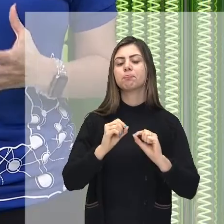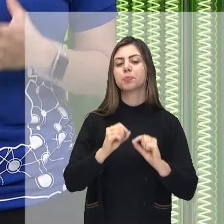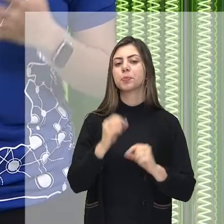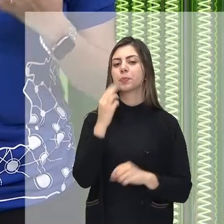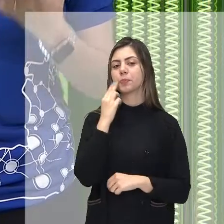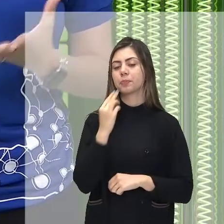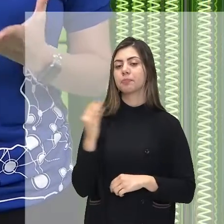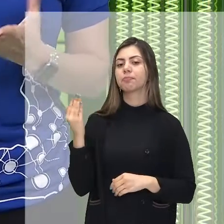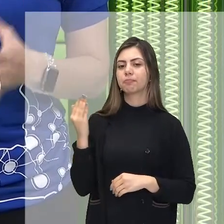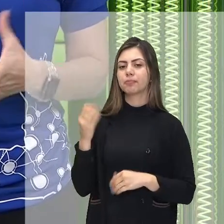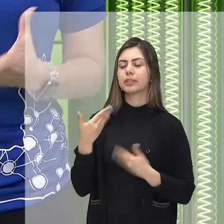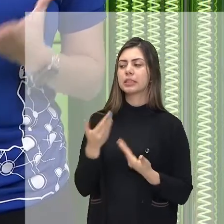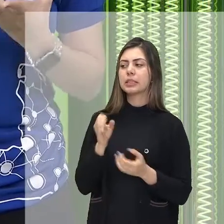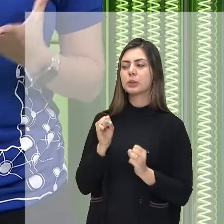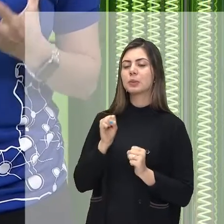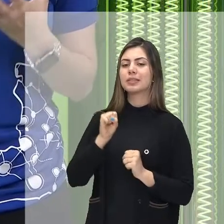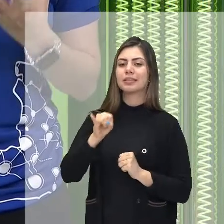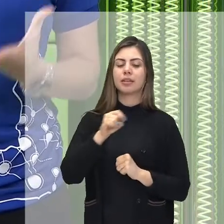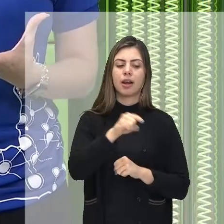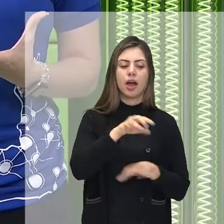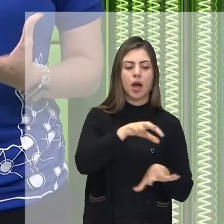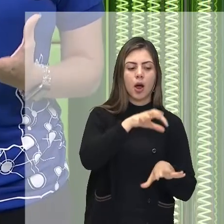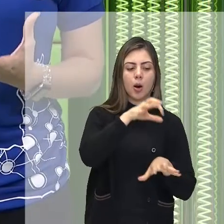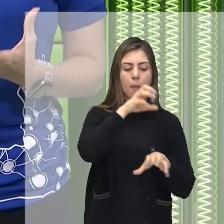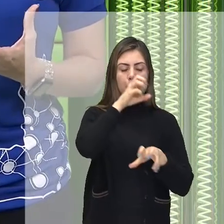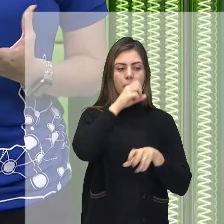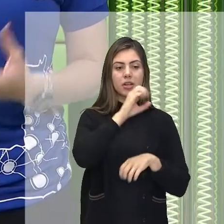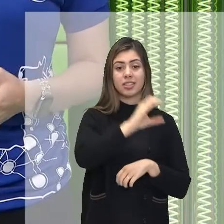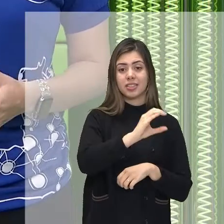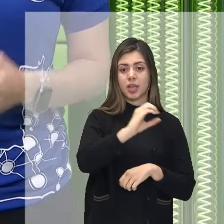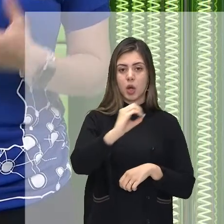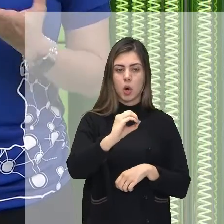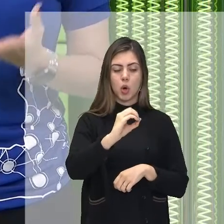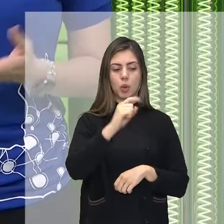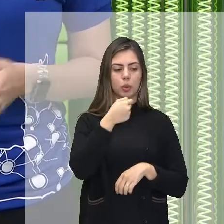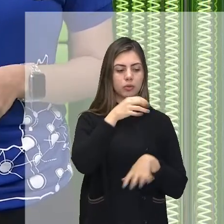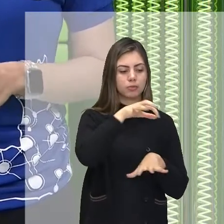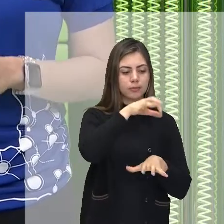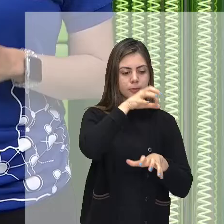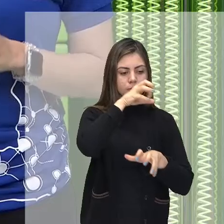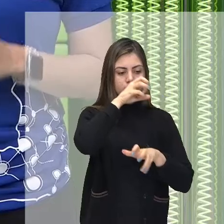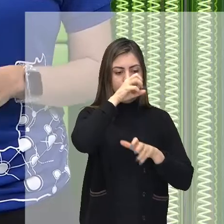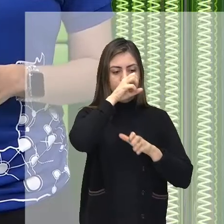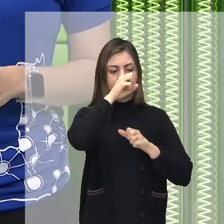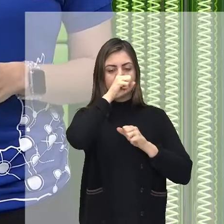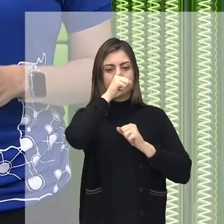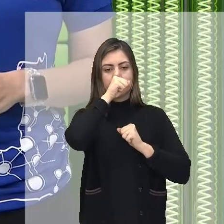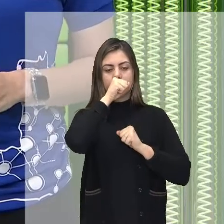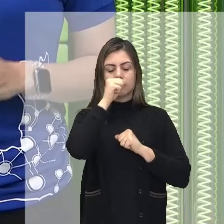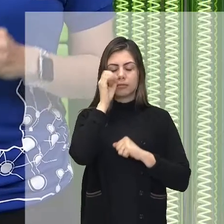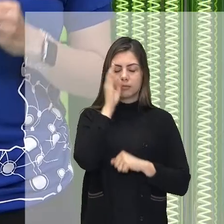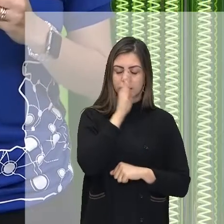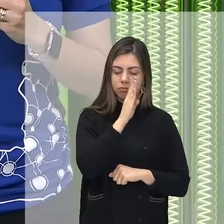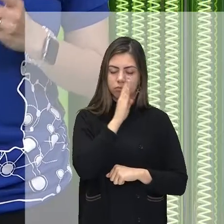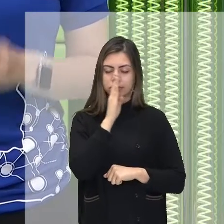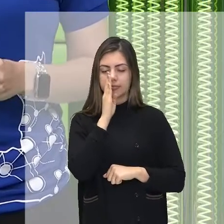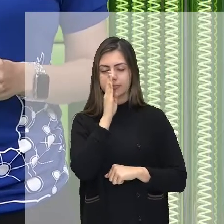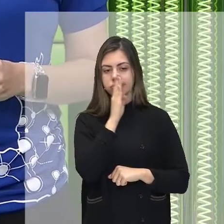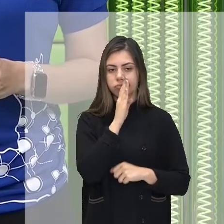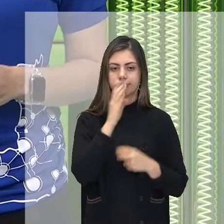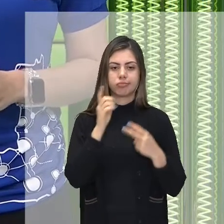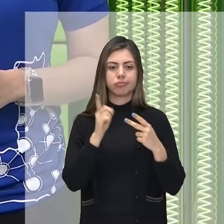você respirar muito, se você inalar uma grande quantidade desse gás, a pessoa pode ter tontura, pode